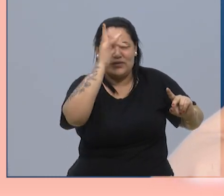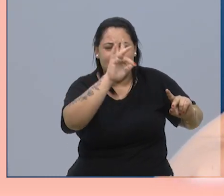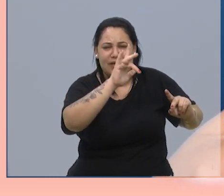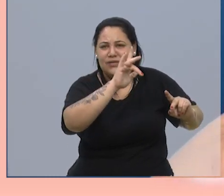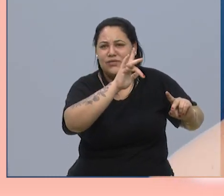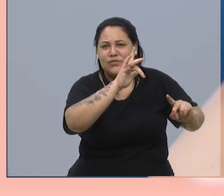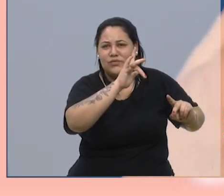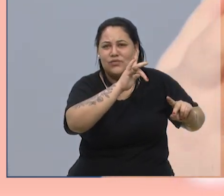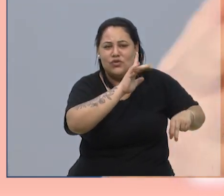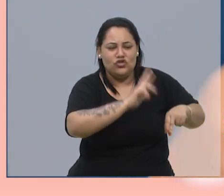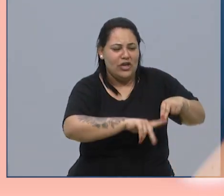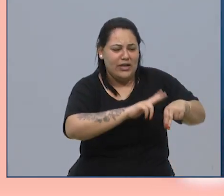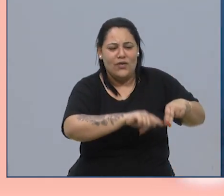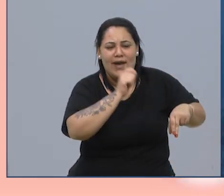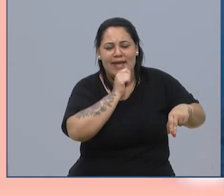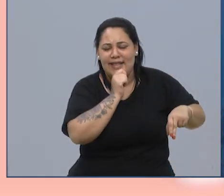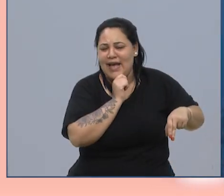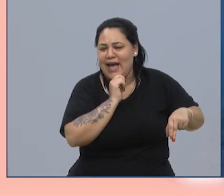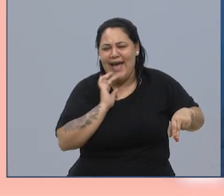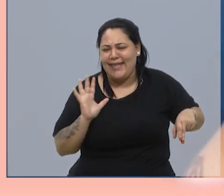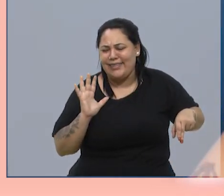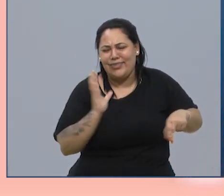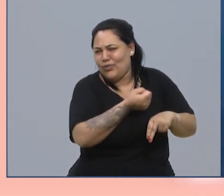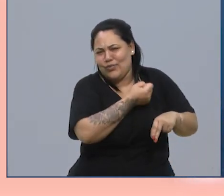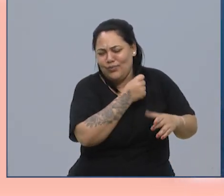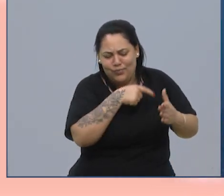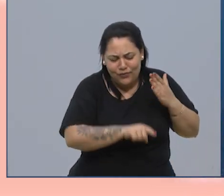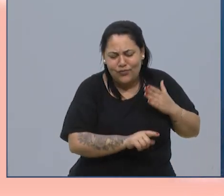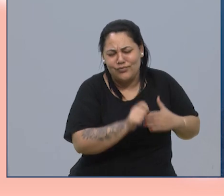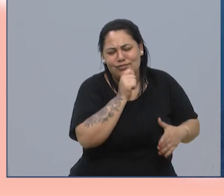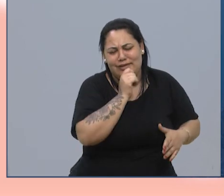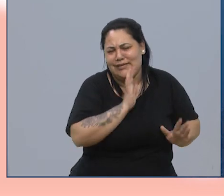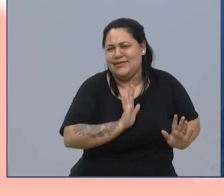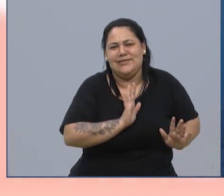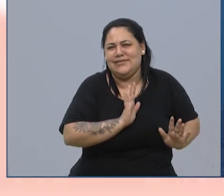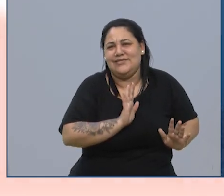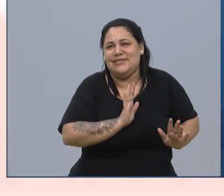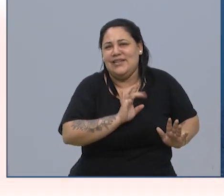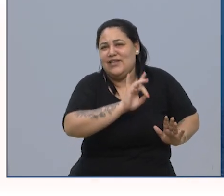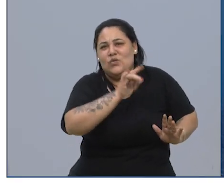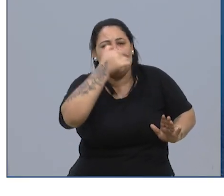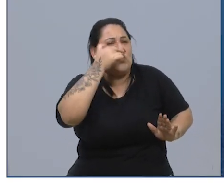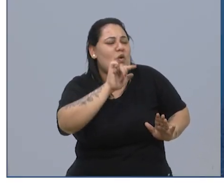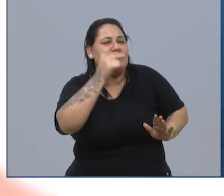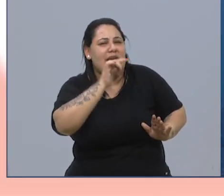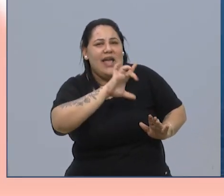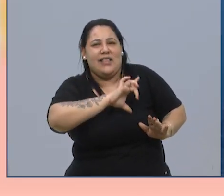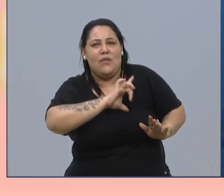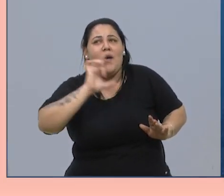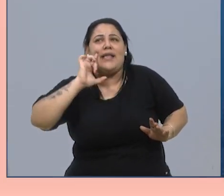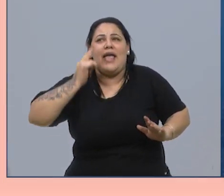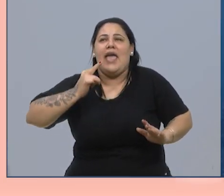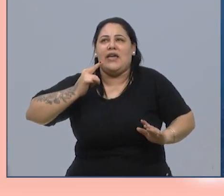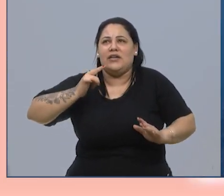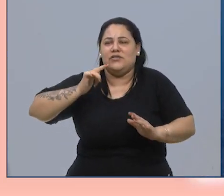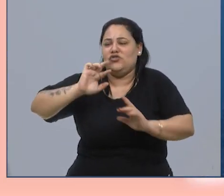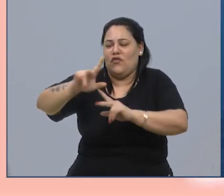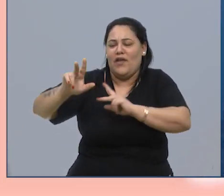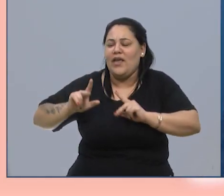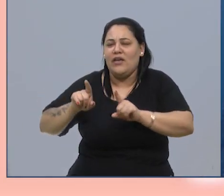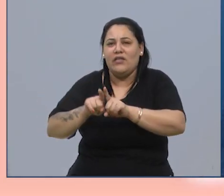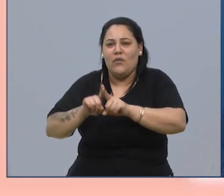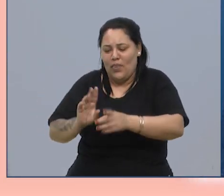muito tempo em Farroupilha. E aí ela era formada em pedagogia e